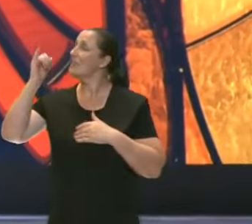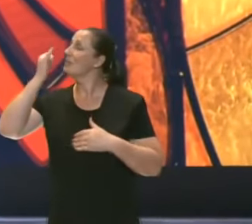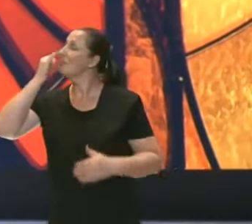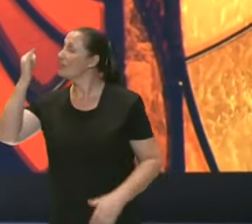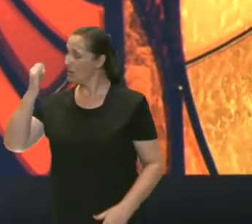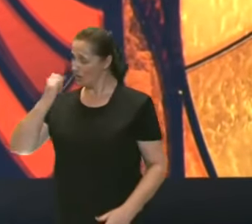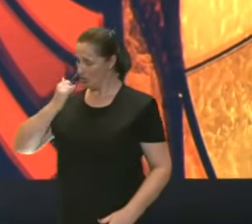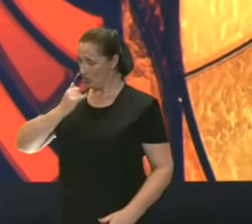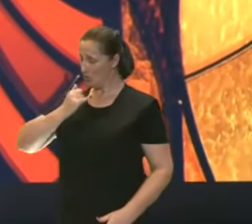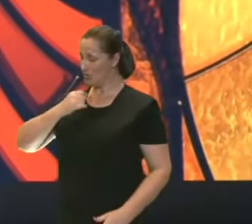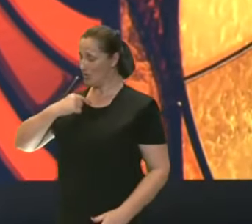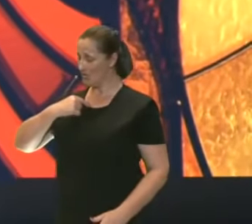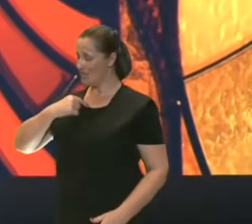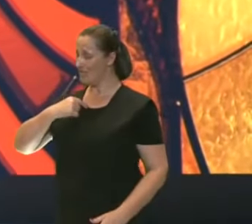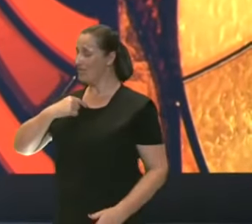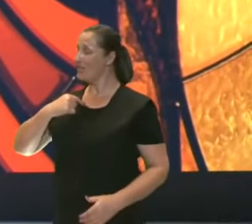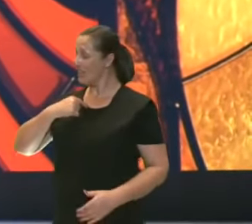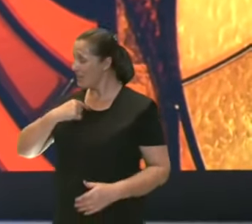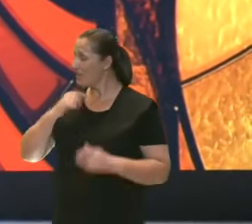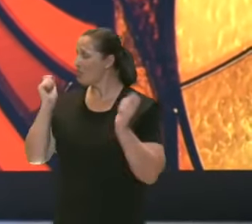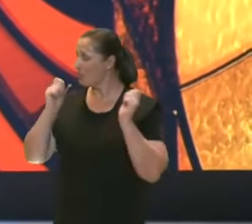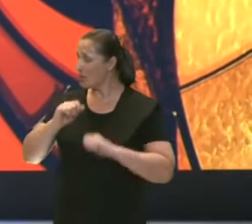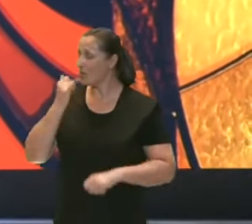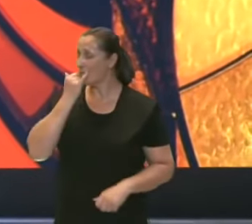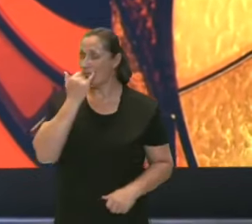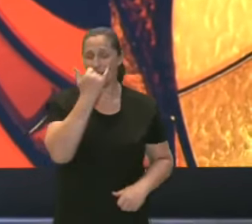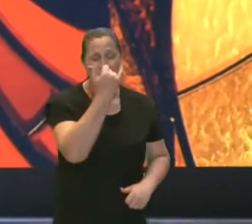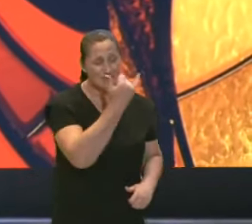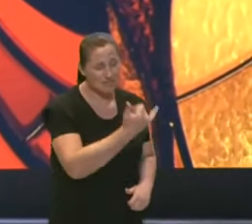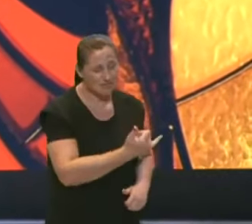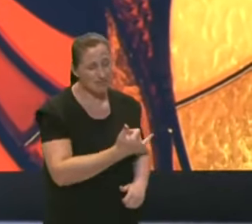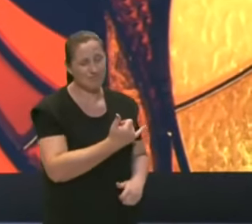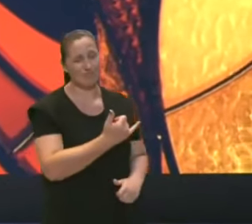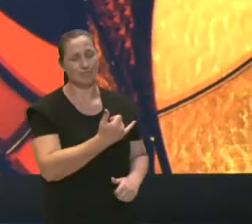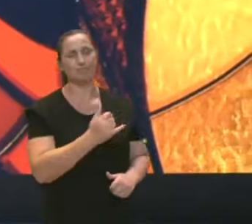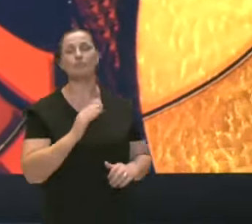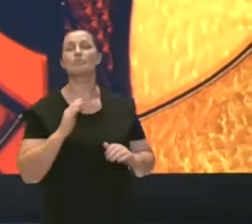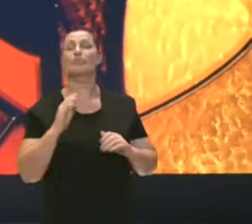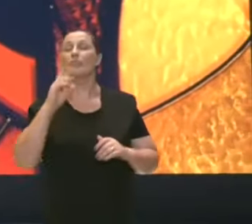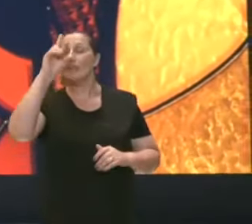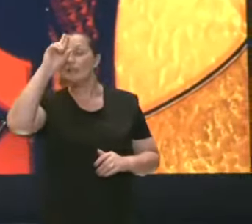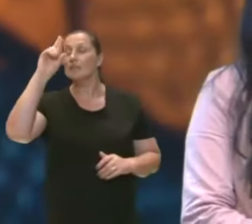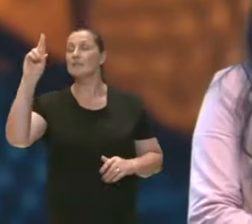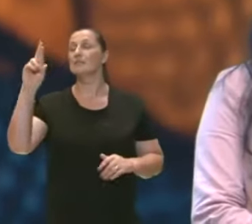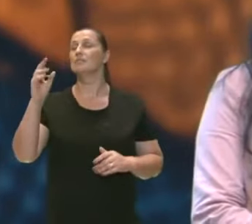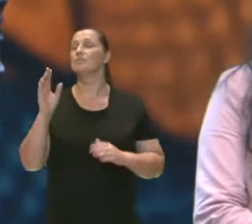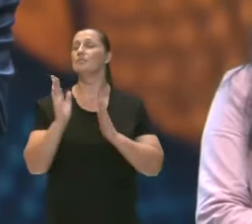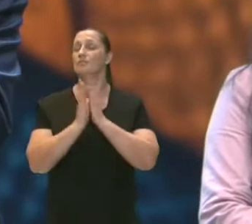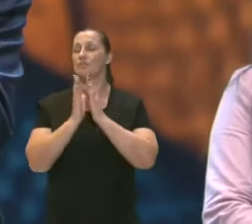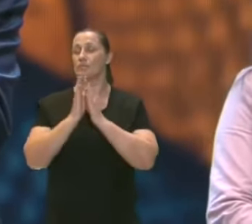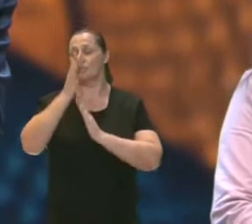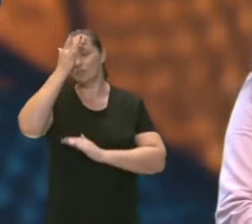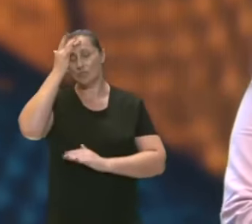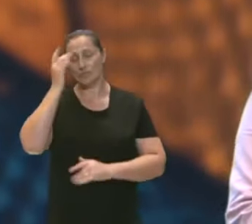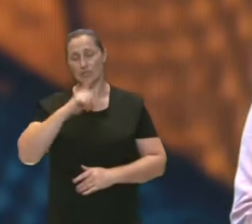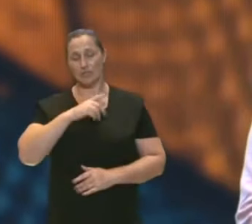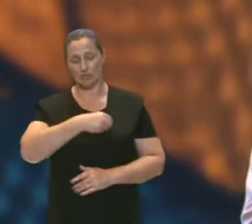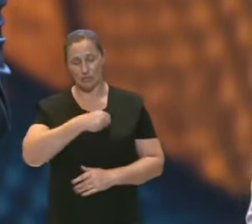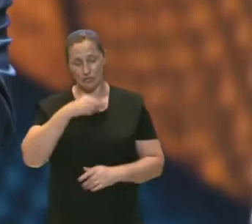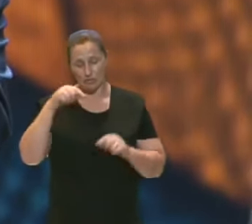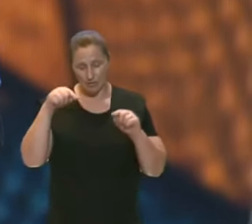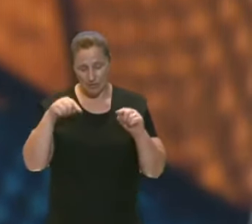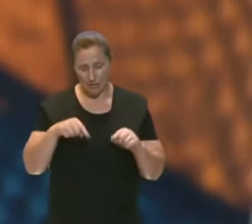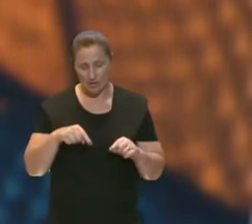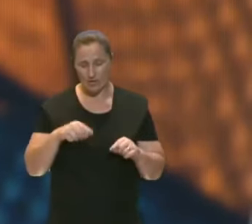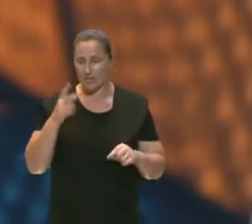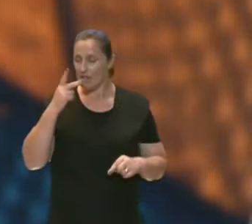agora, Deus, em nome de Jesus. E Senhor, eu oro por aqueles que estão aqui nesse lugar e que estão dizendo,